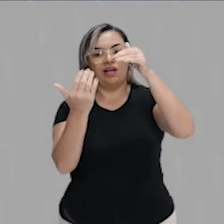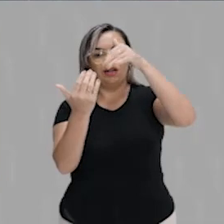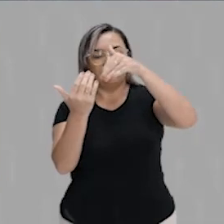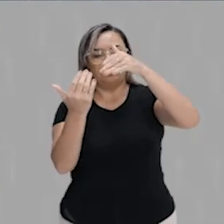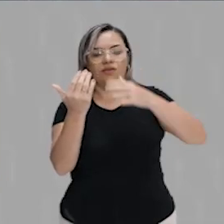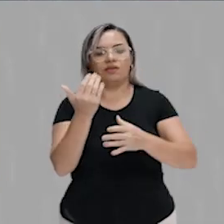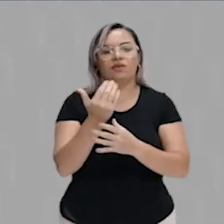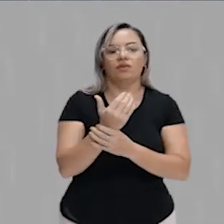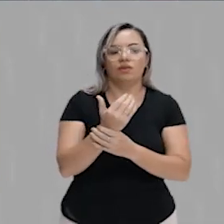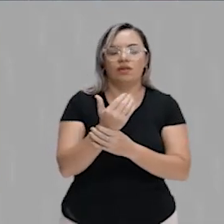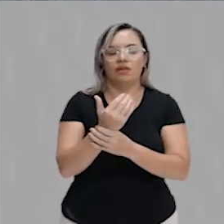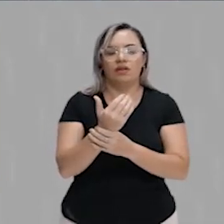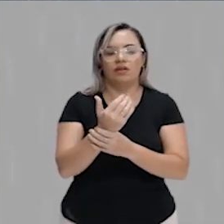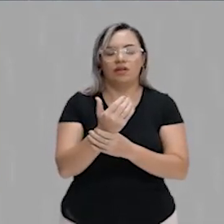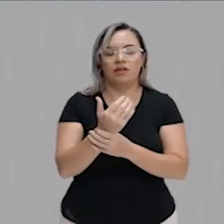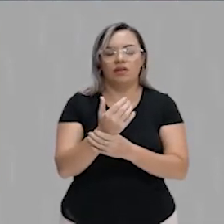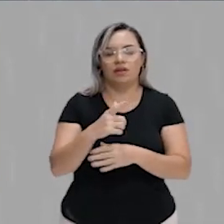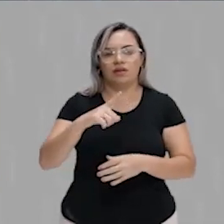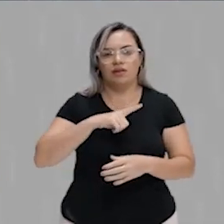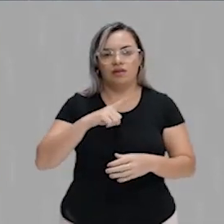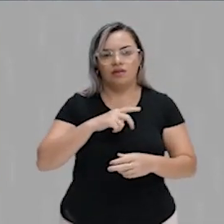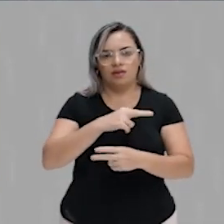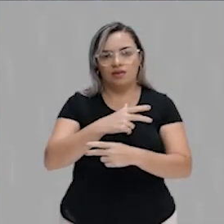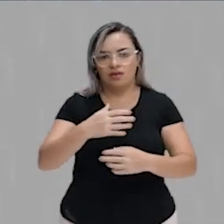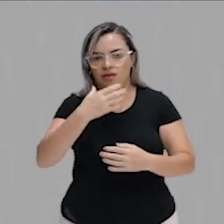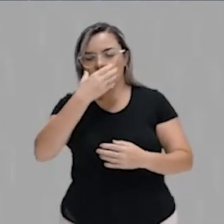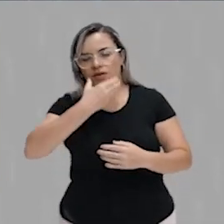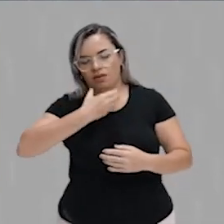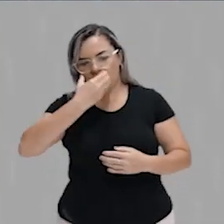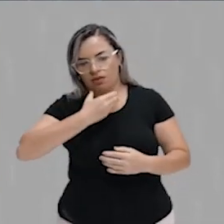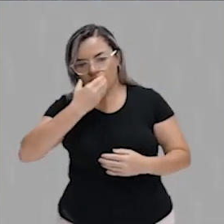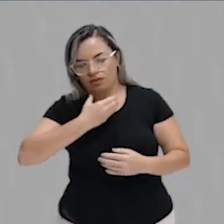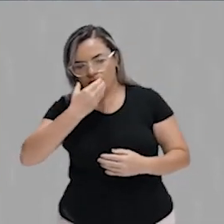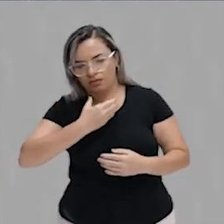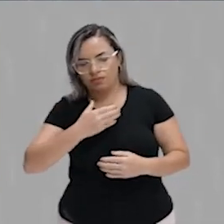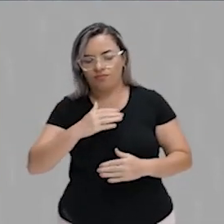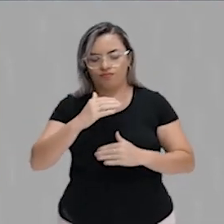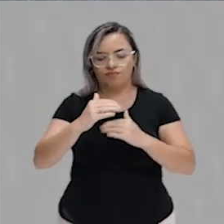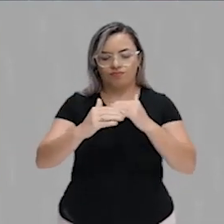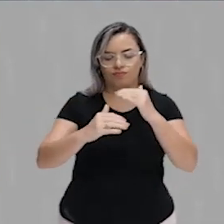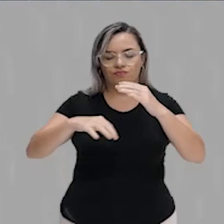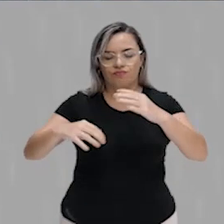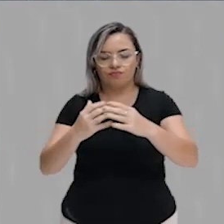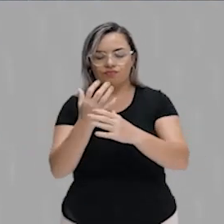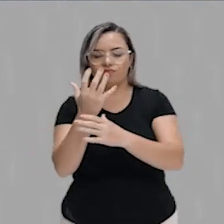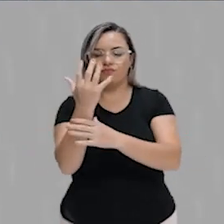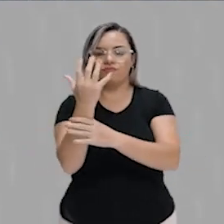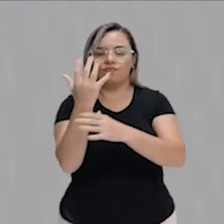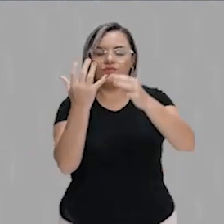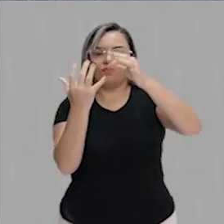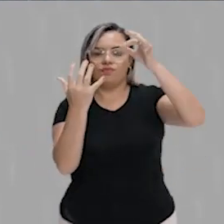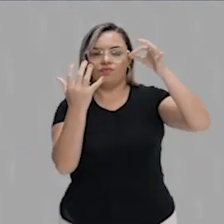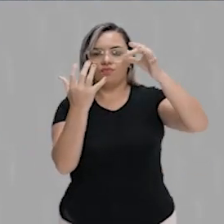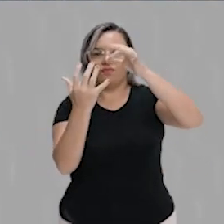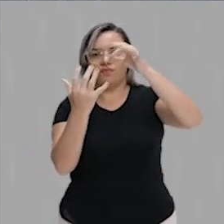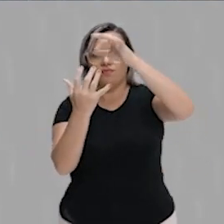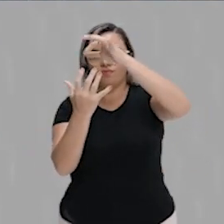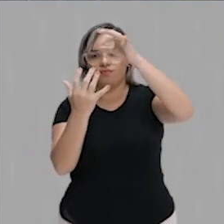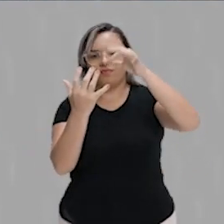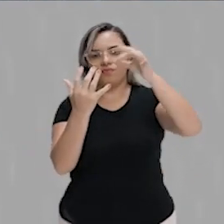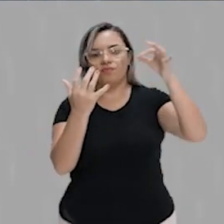se produzir o fruto, certo? O fruto, ele se desenvolve por causa desses hormônios aqui, do hormônio